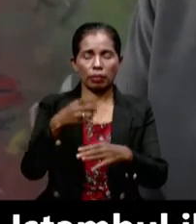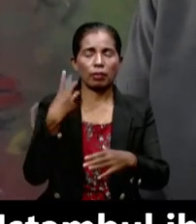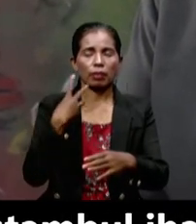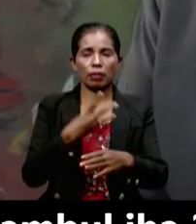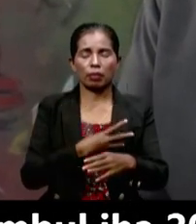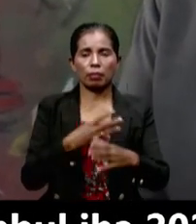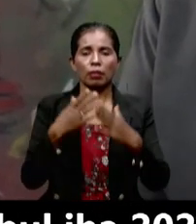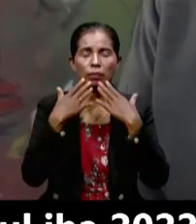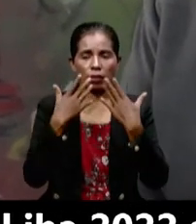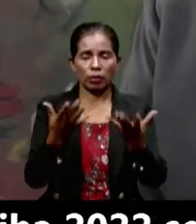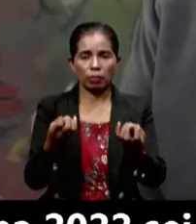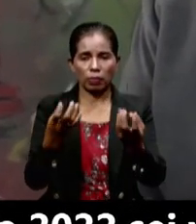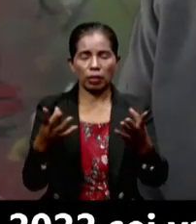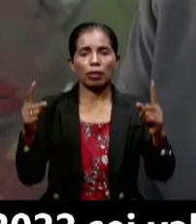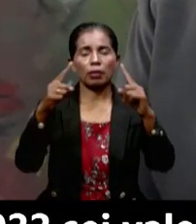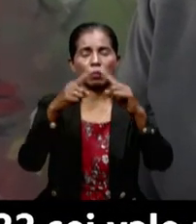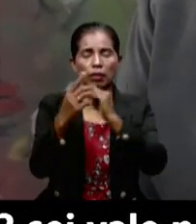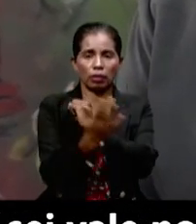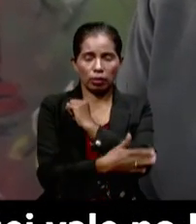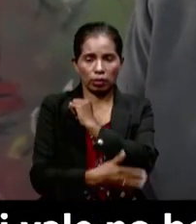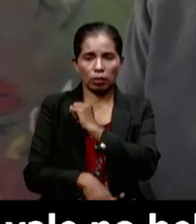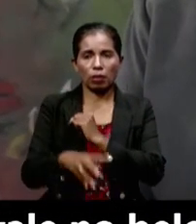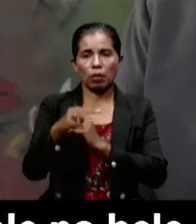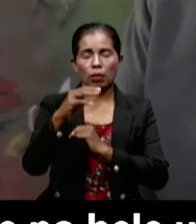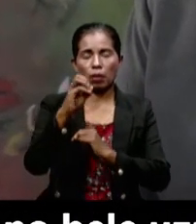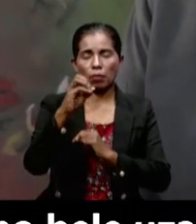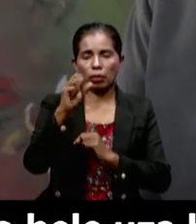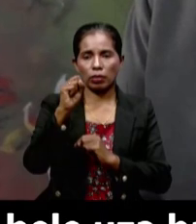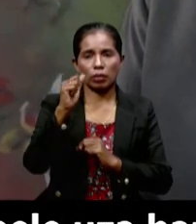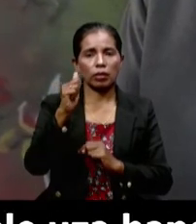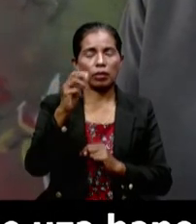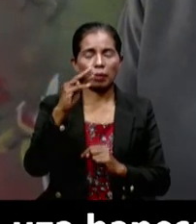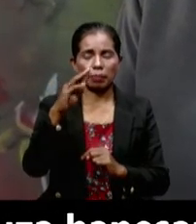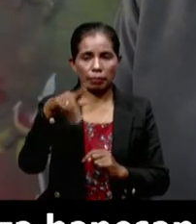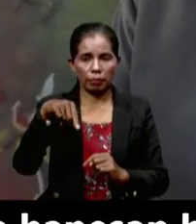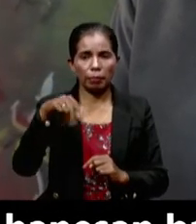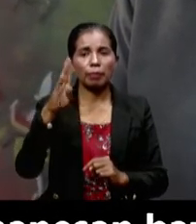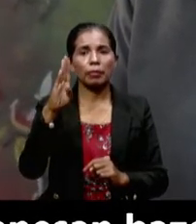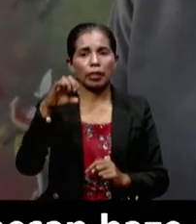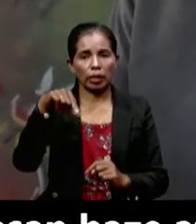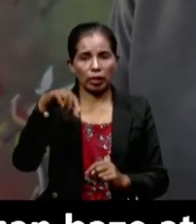Moçambique. Ensinou-nos a palavra solidariedade e